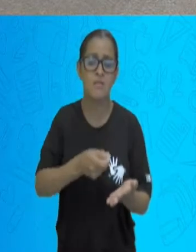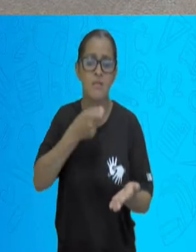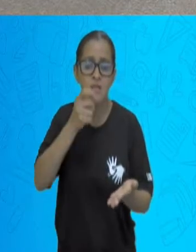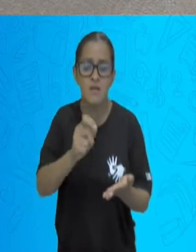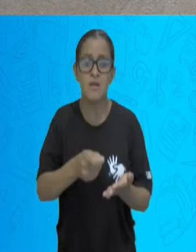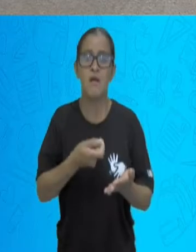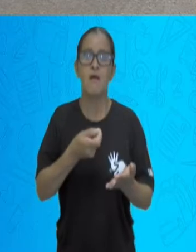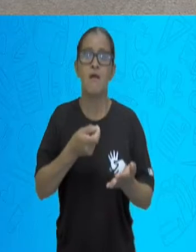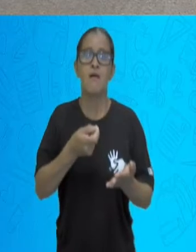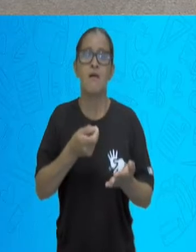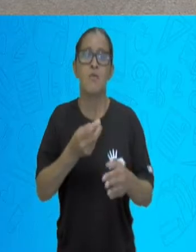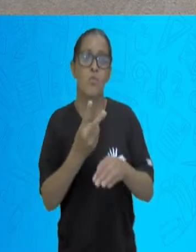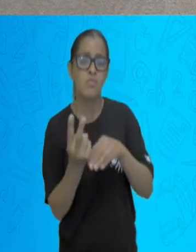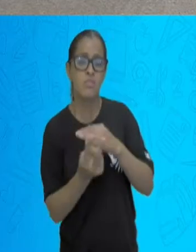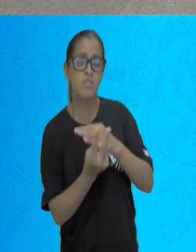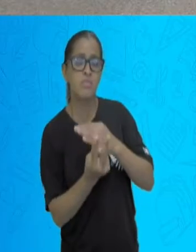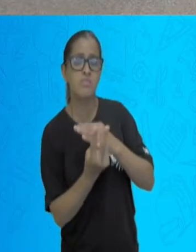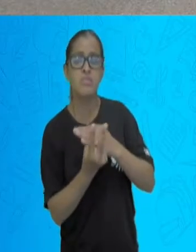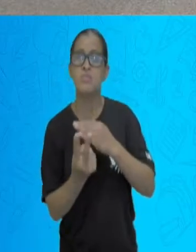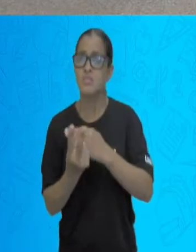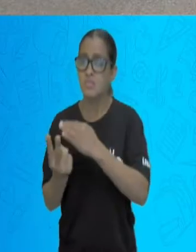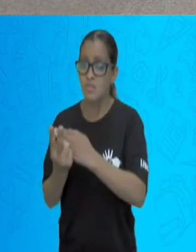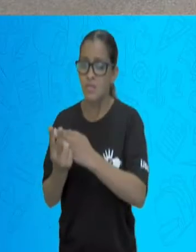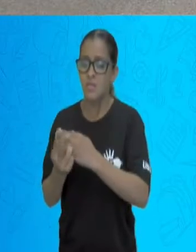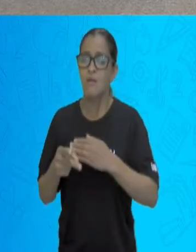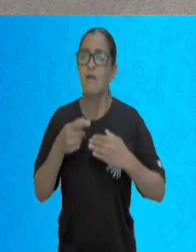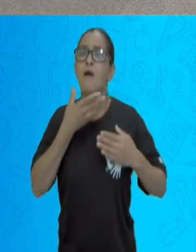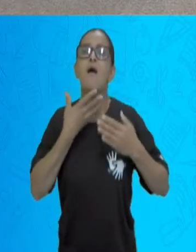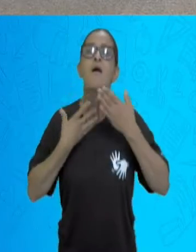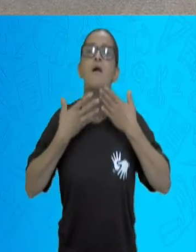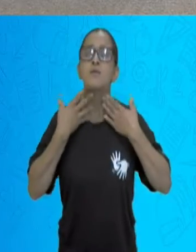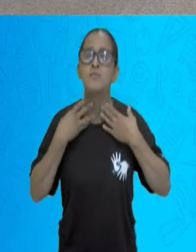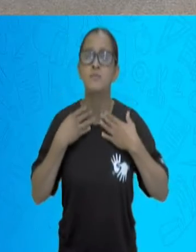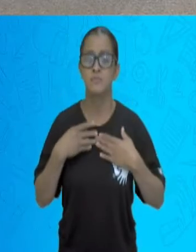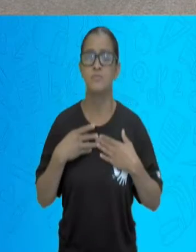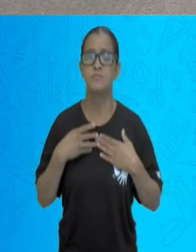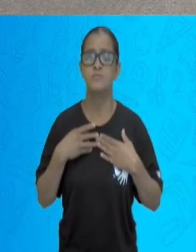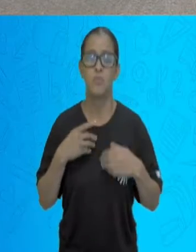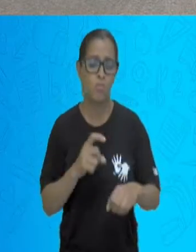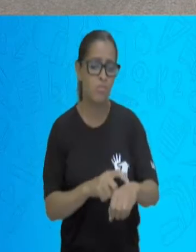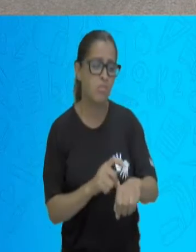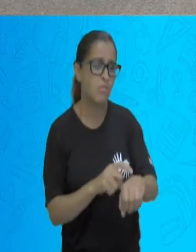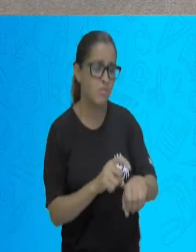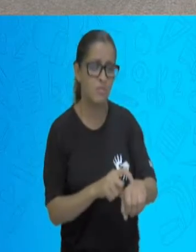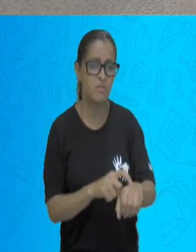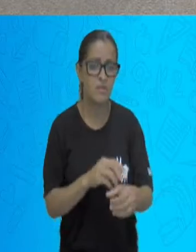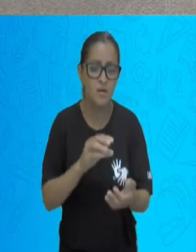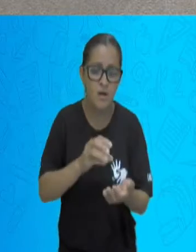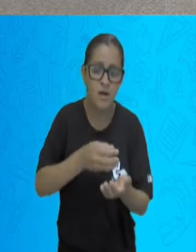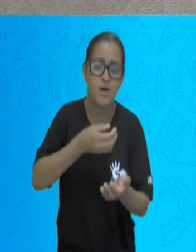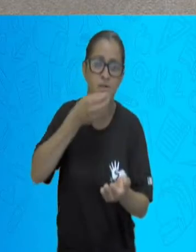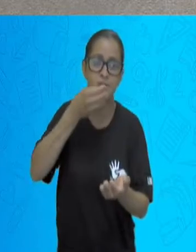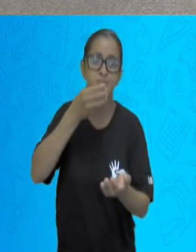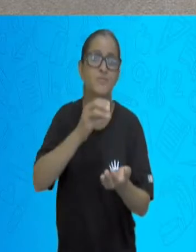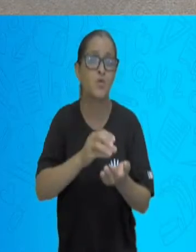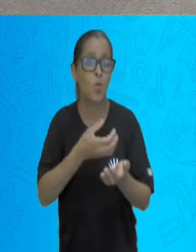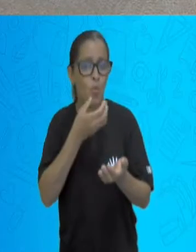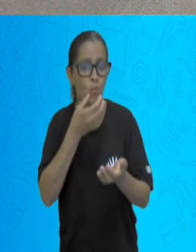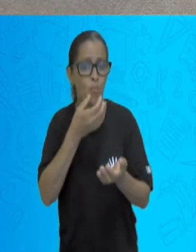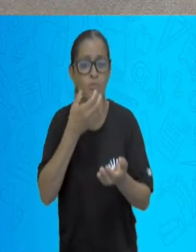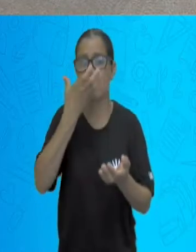se engasgue. Porque olha bem, quando você está lá se alimentando, vamos supor que a gente esteja comendo uma